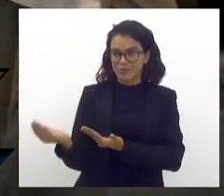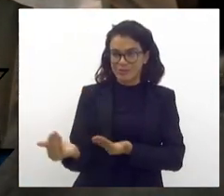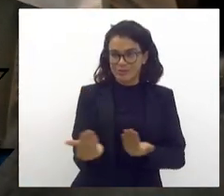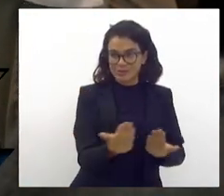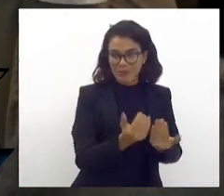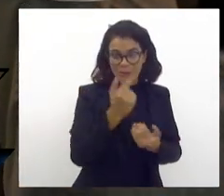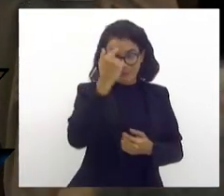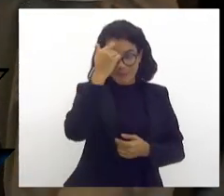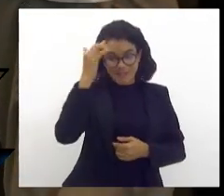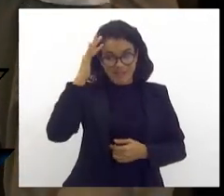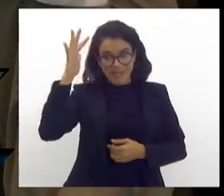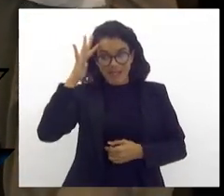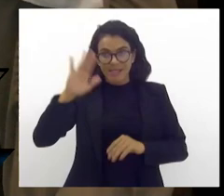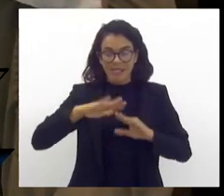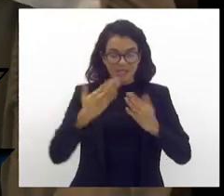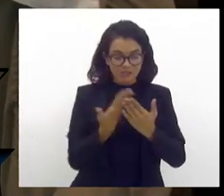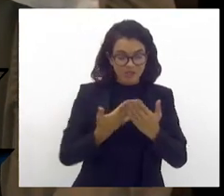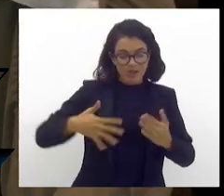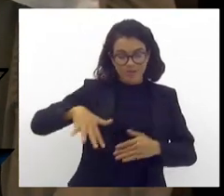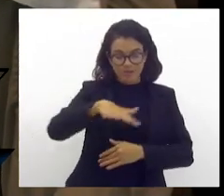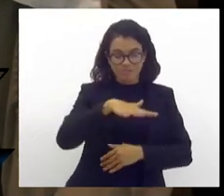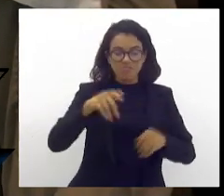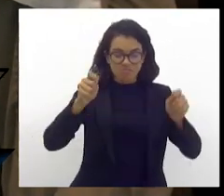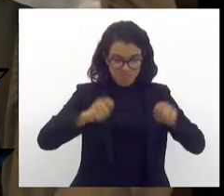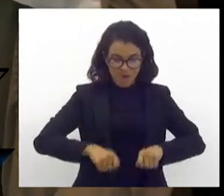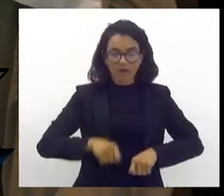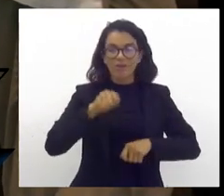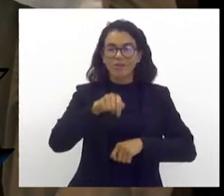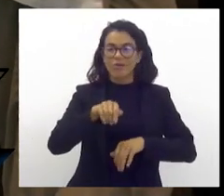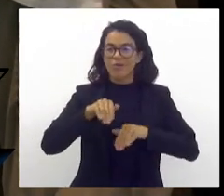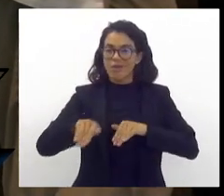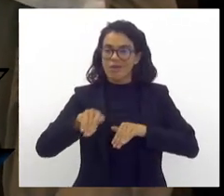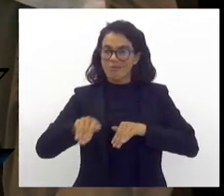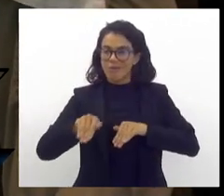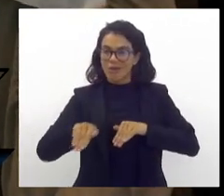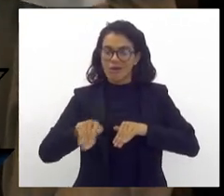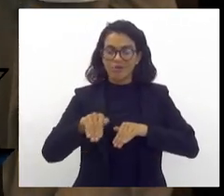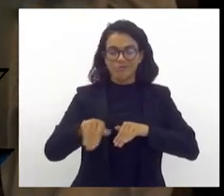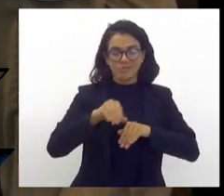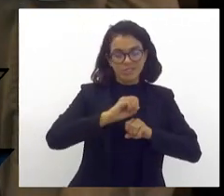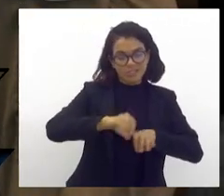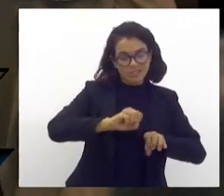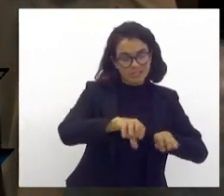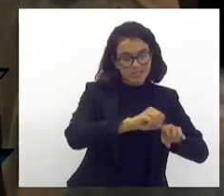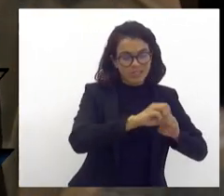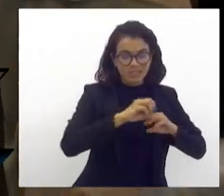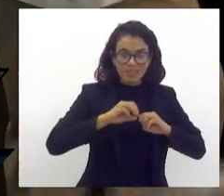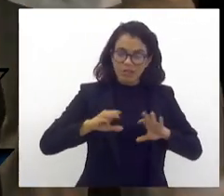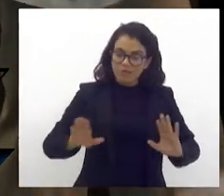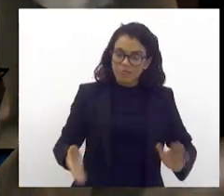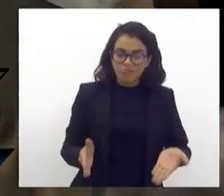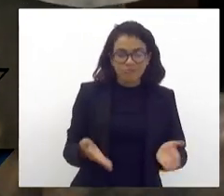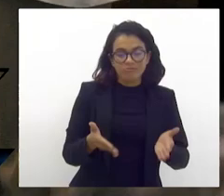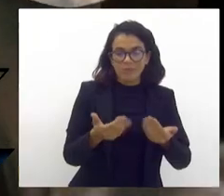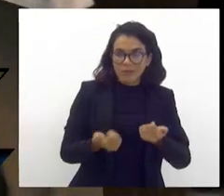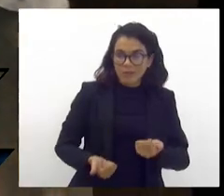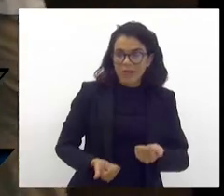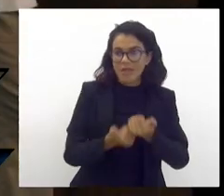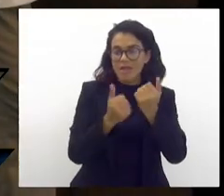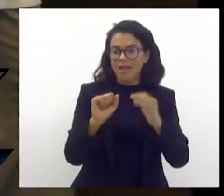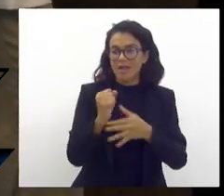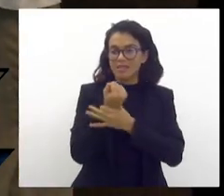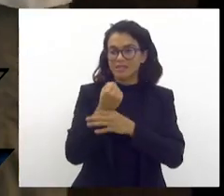escola pode ser um espaço onde o hip-hop seja fomentado, ele não só contribui para a garantia